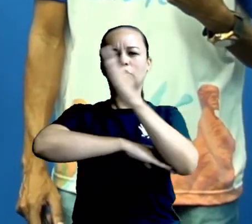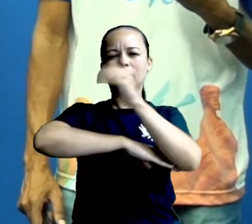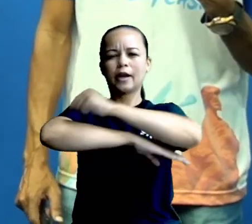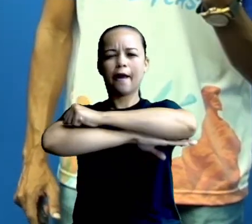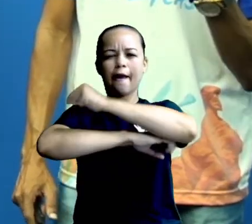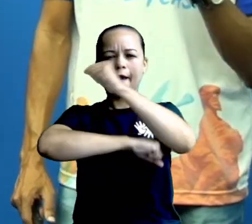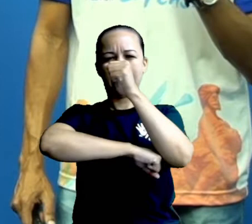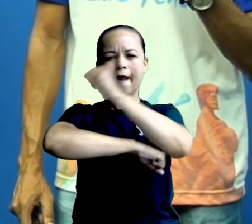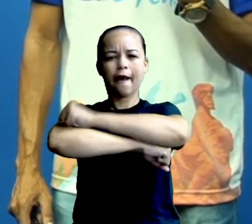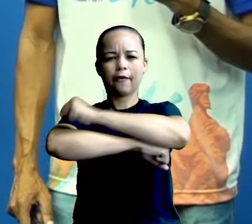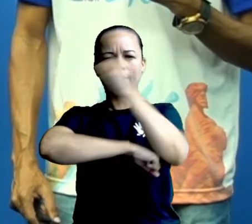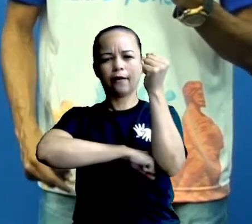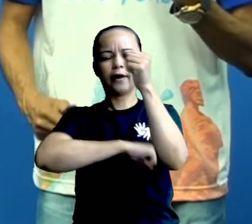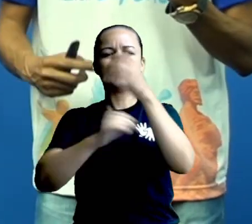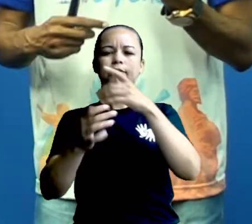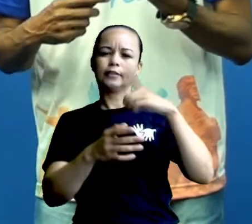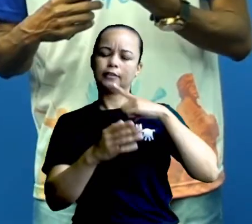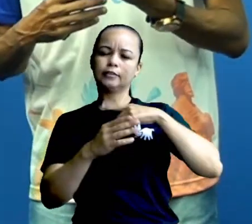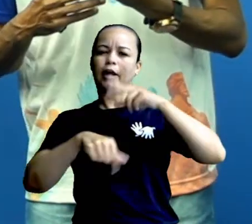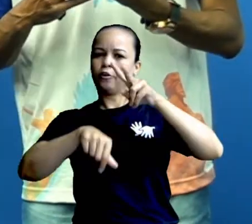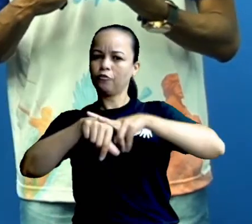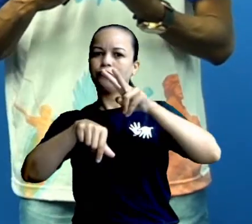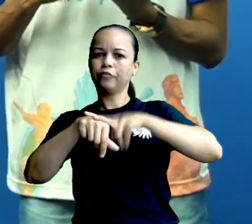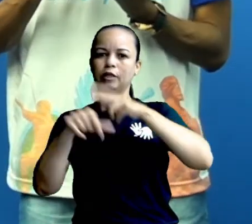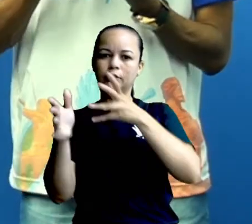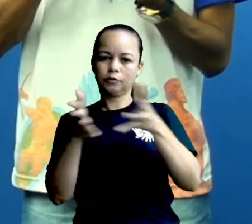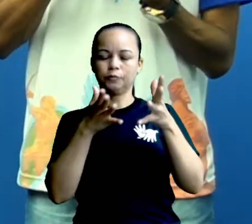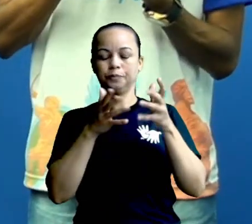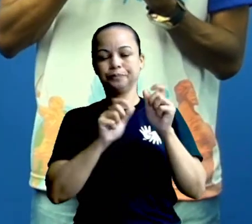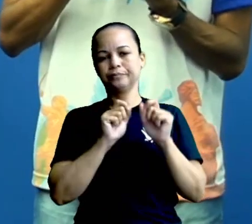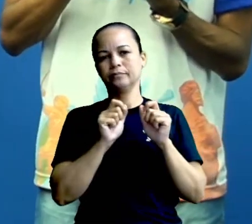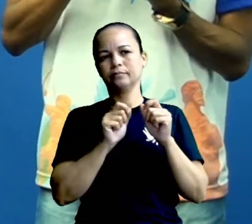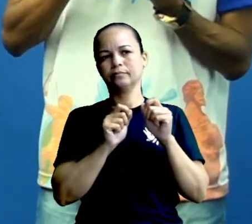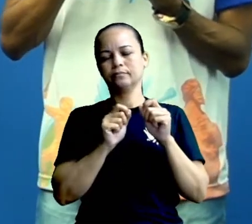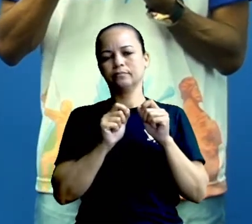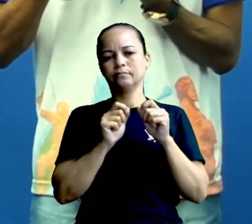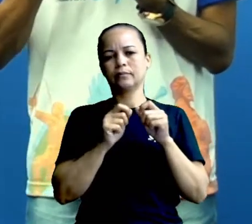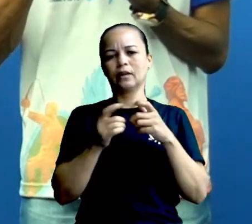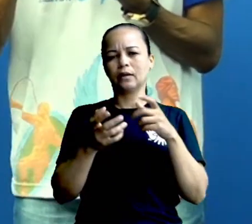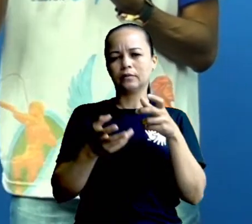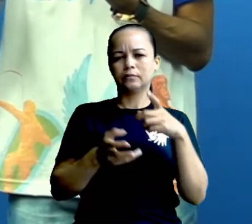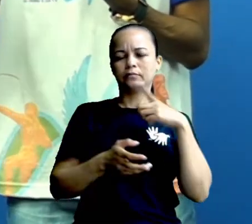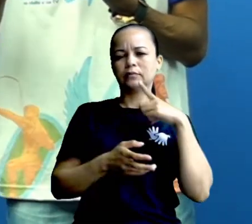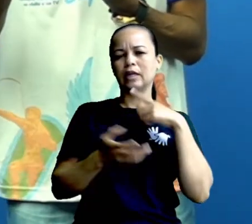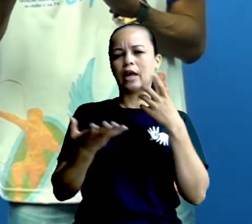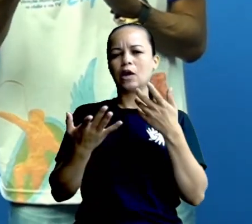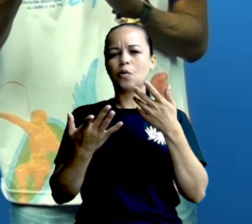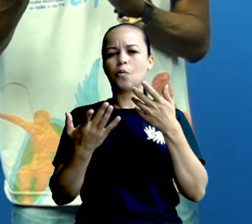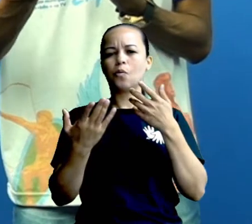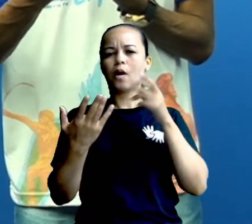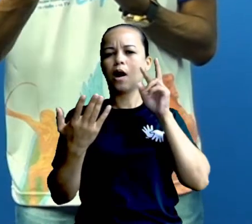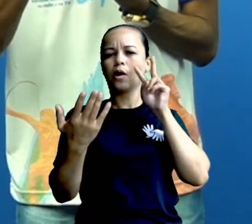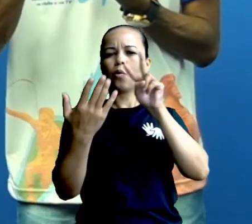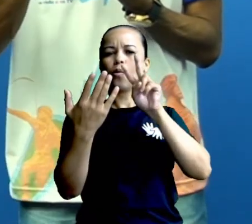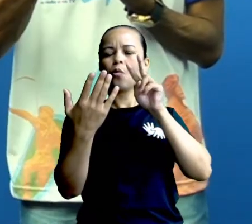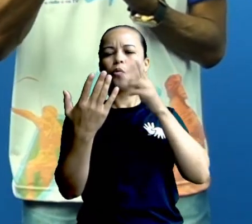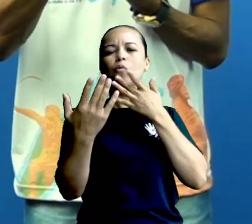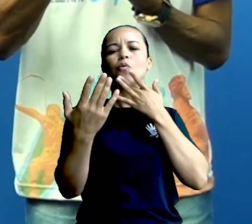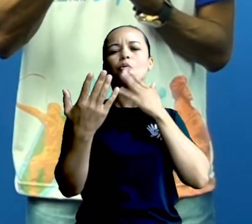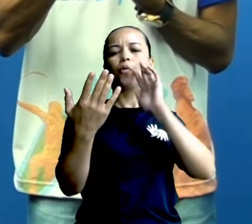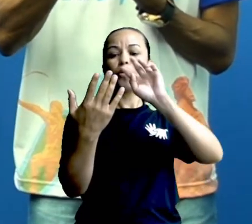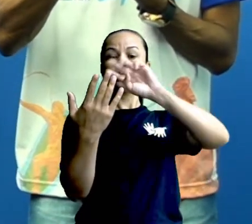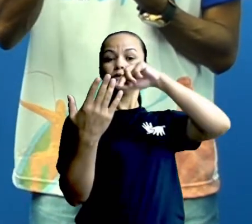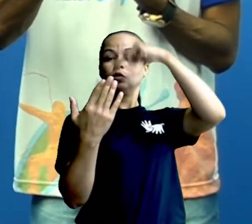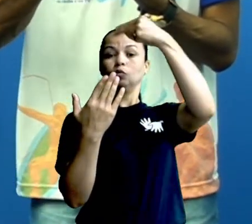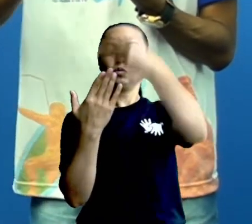né, que tem aqueles vidros meio translúcido. Você sabe que tem alguma coisa do outro lado,